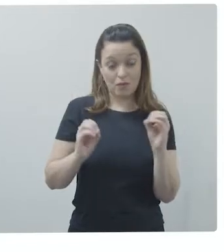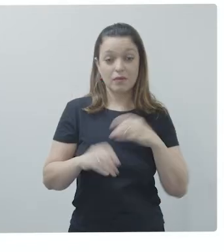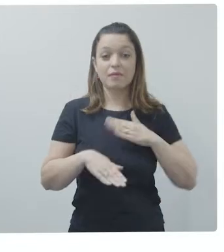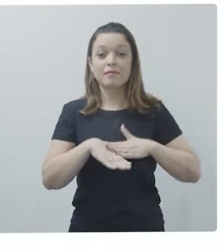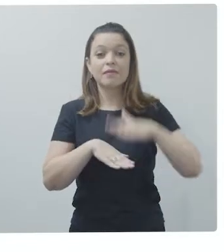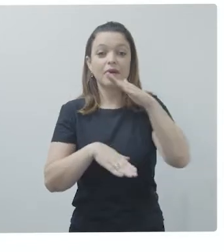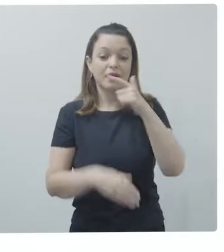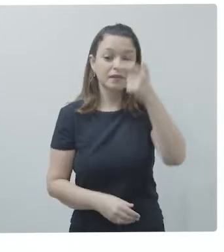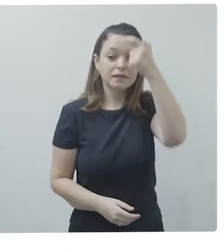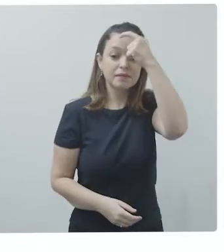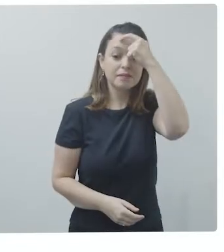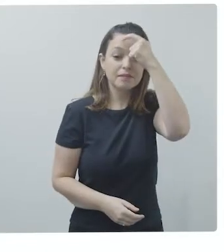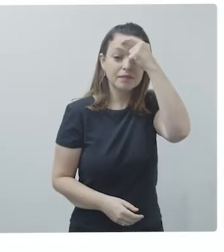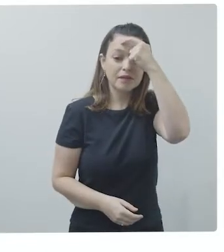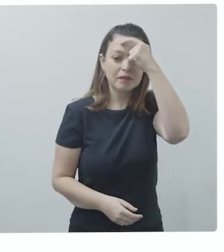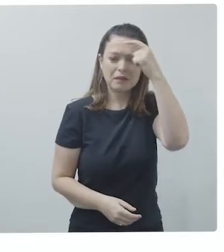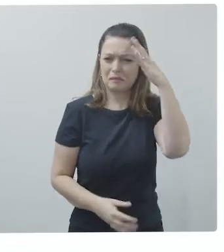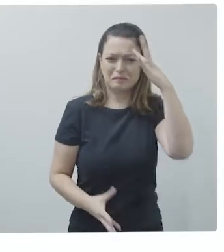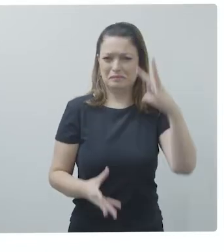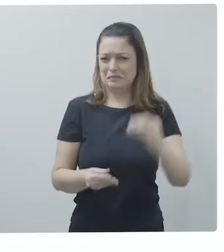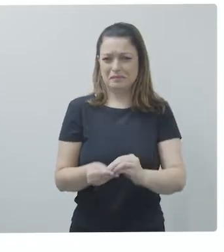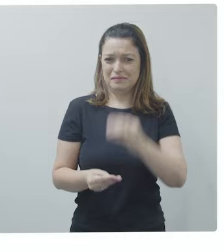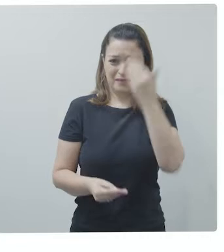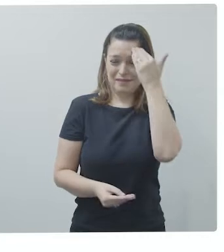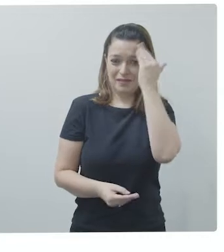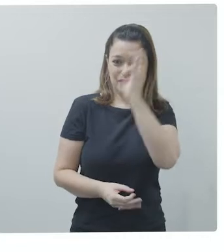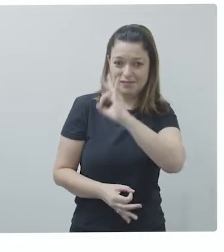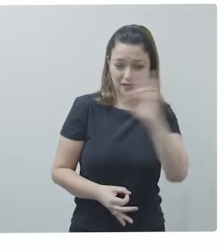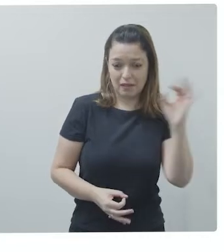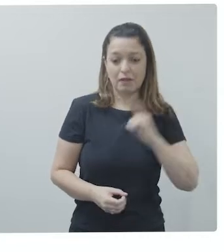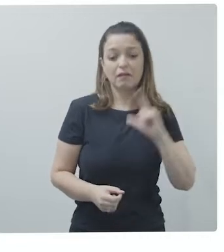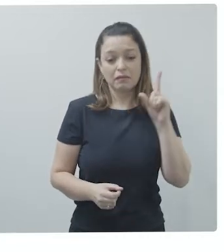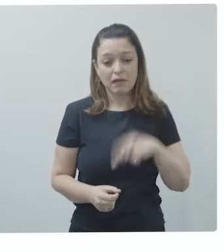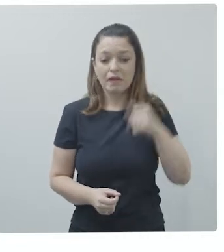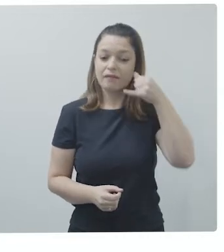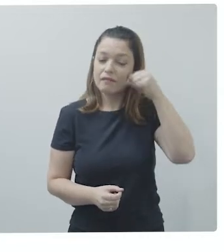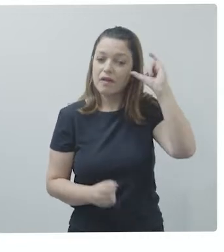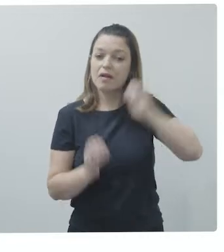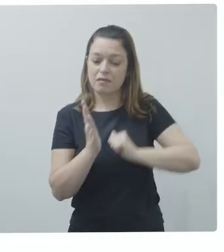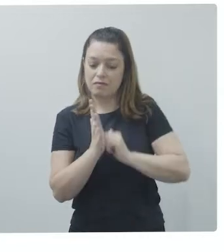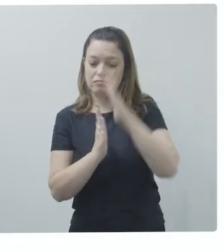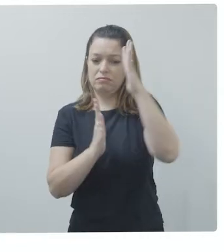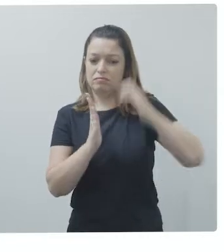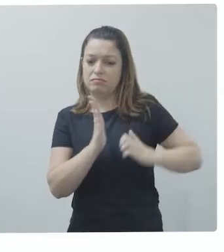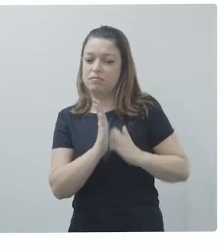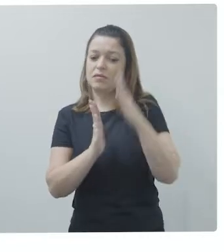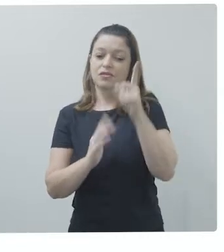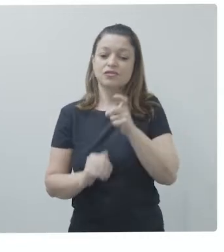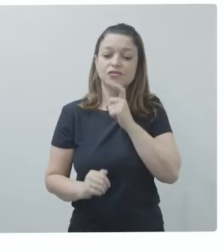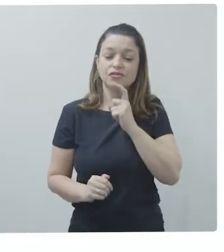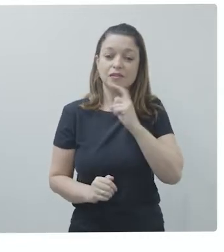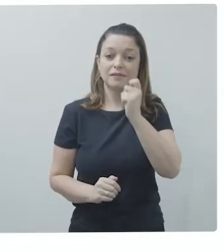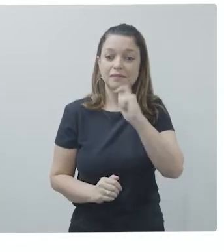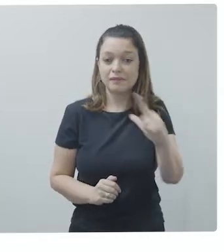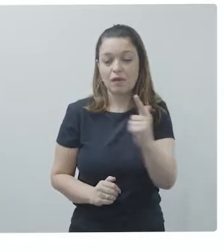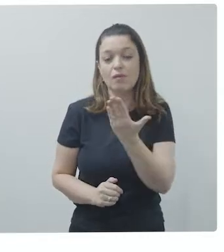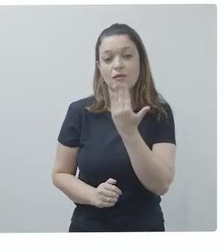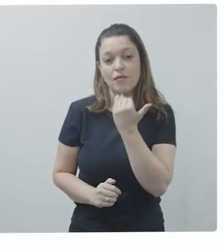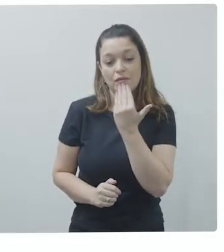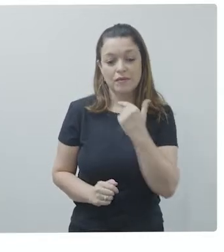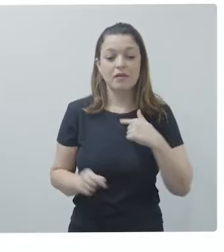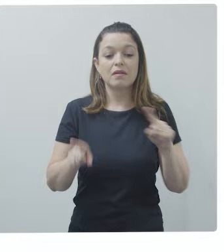conceber, também surgiu. A vaca lambia os blocos de gelo salgado para se nutrir, e 4 rios de